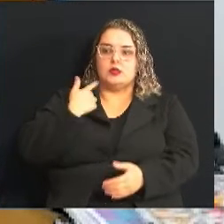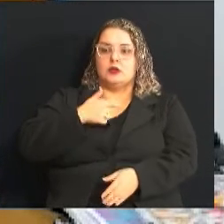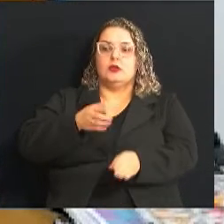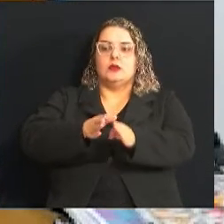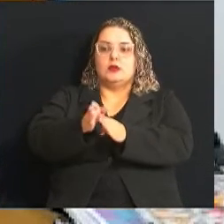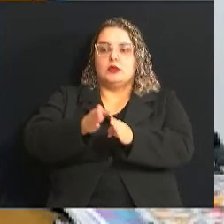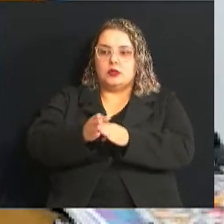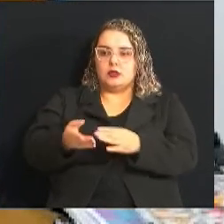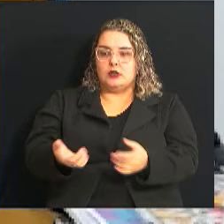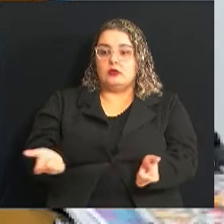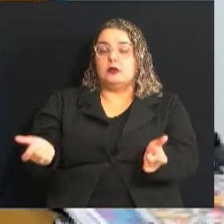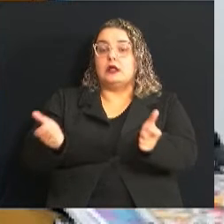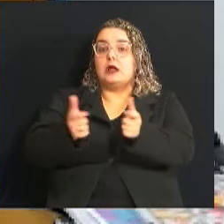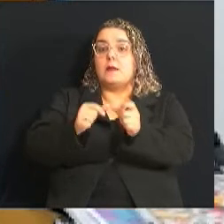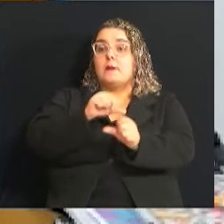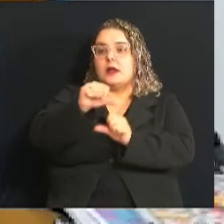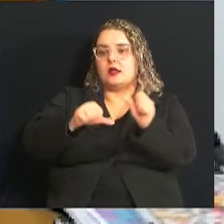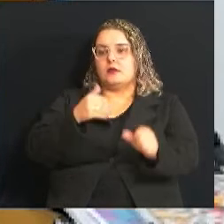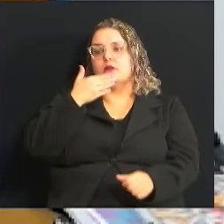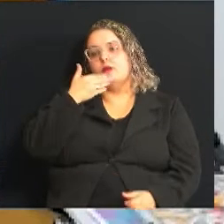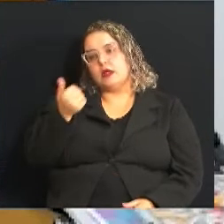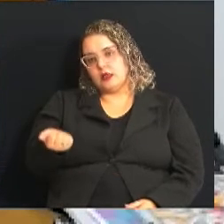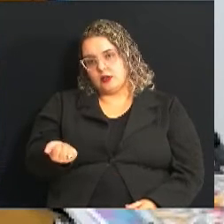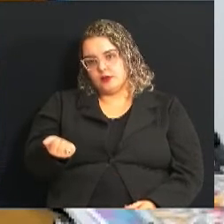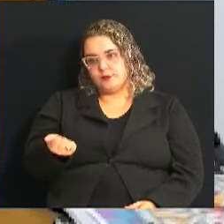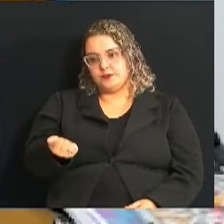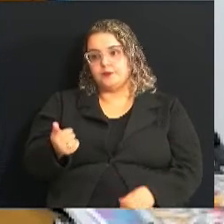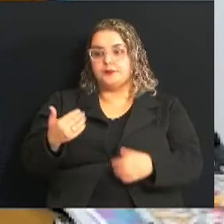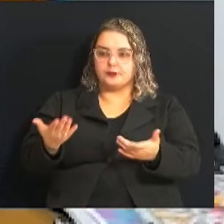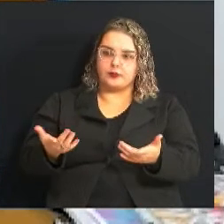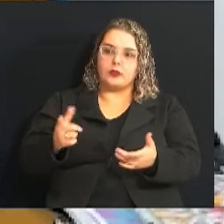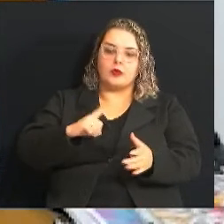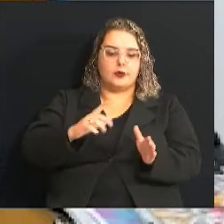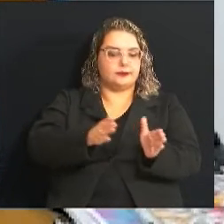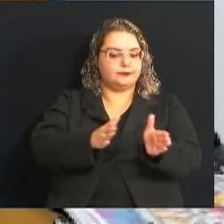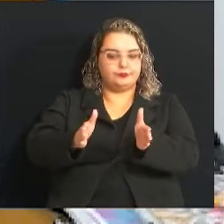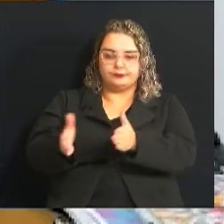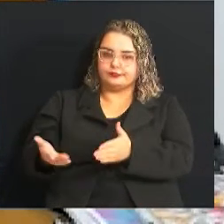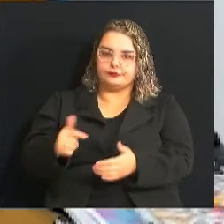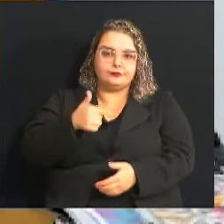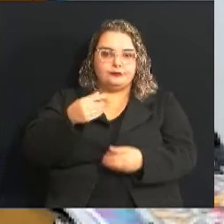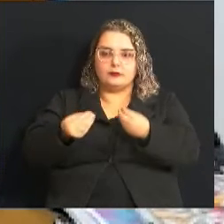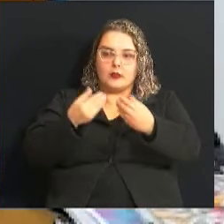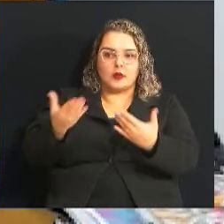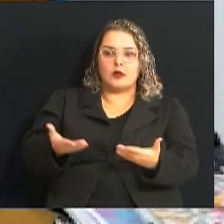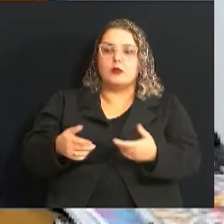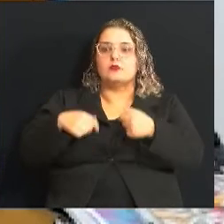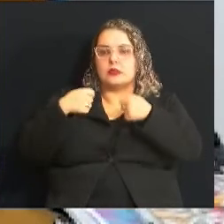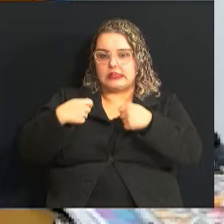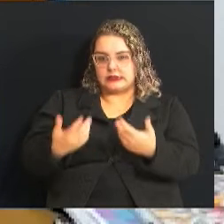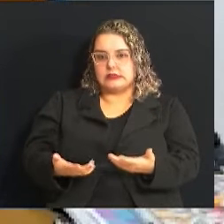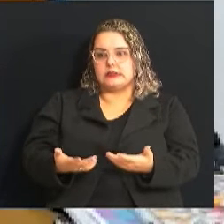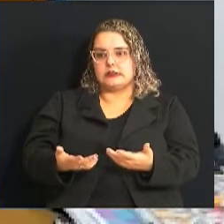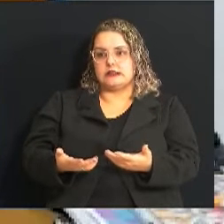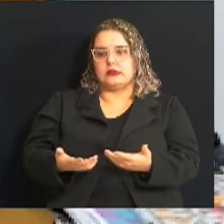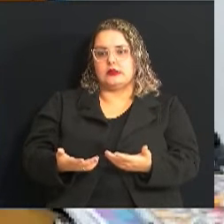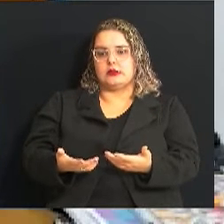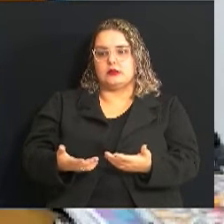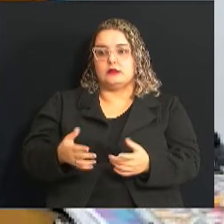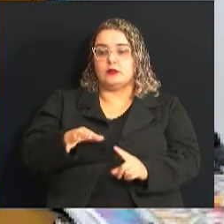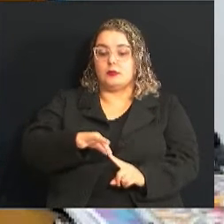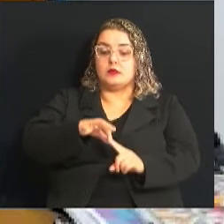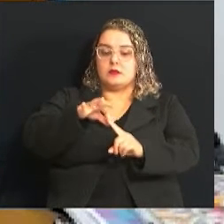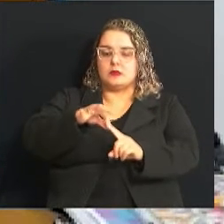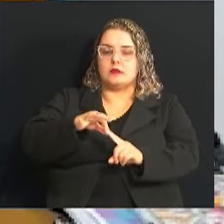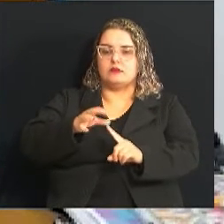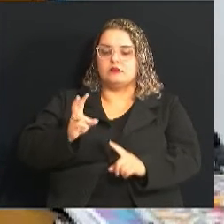quanto menos mudança, melhor. Mas tem cenário que é impossível, que é necessário. Então, de preferência, sempre